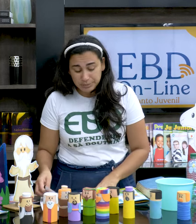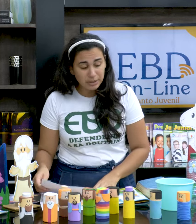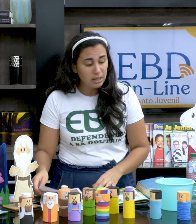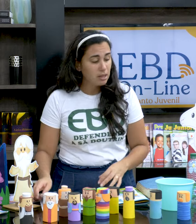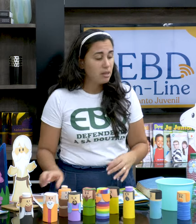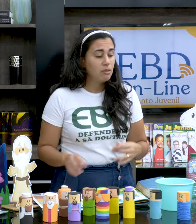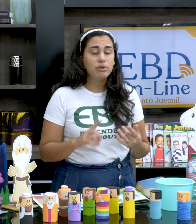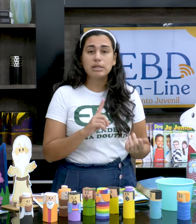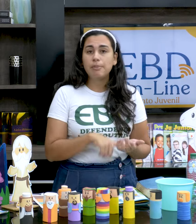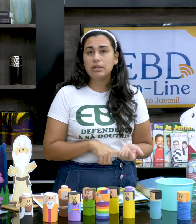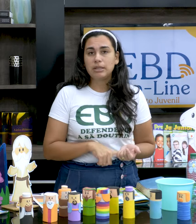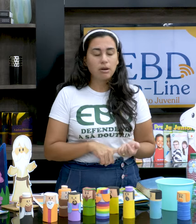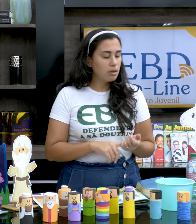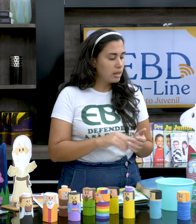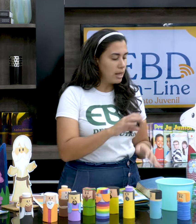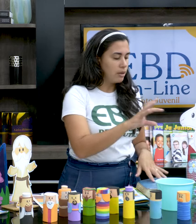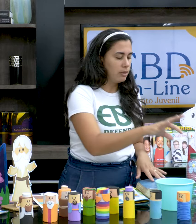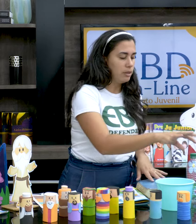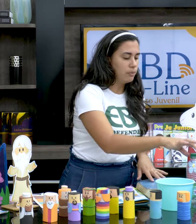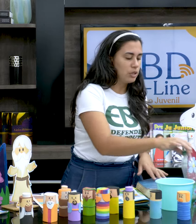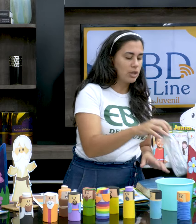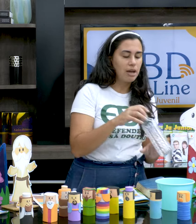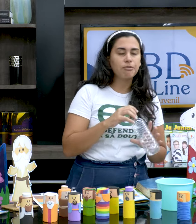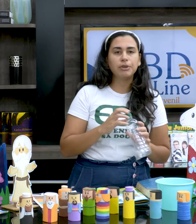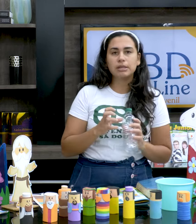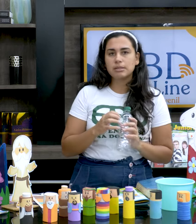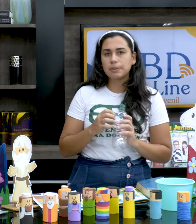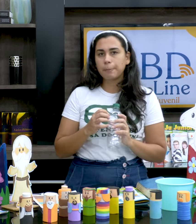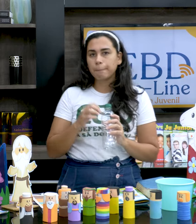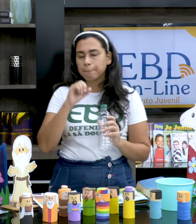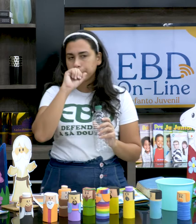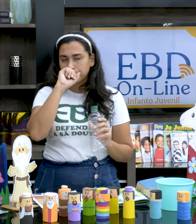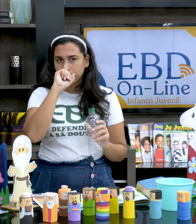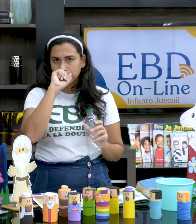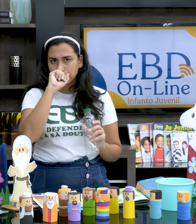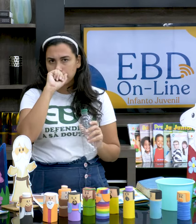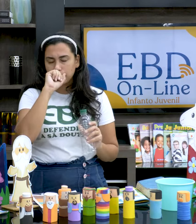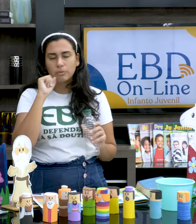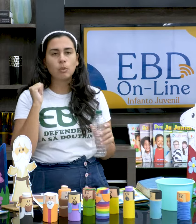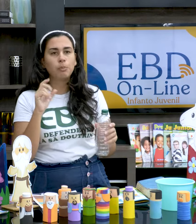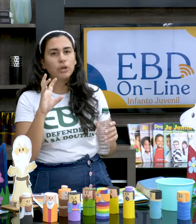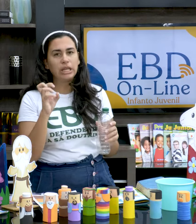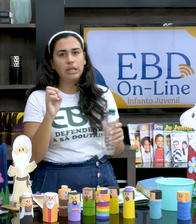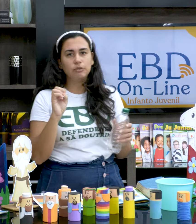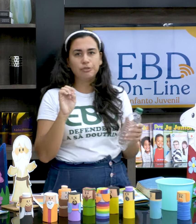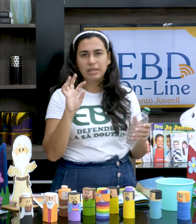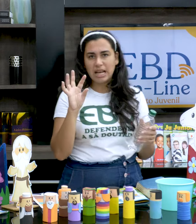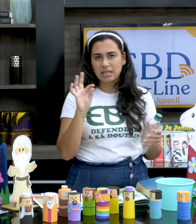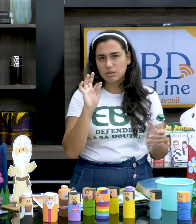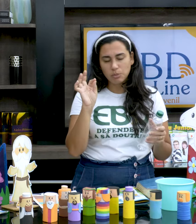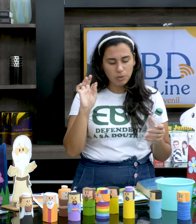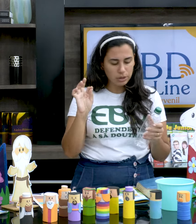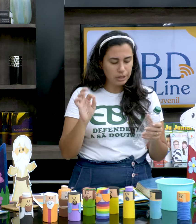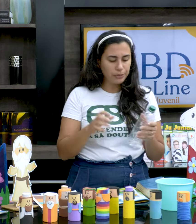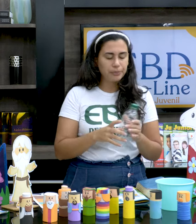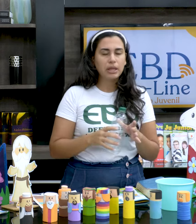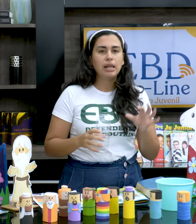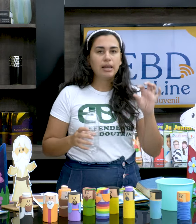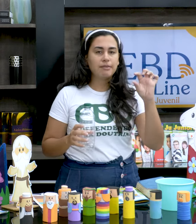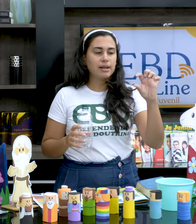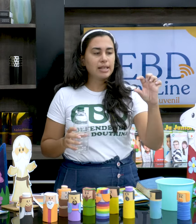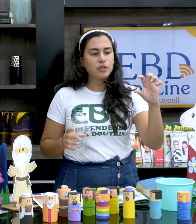ruim. Você pode até colocar em uma das garrafinhas um pouquinho de vinagre, só um